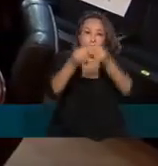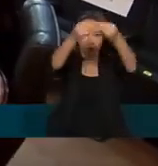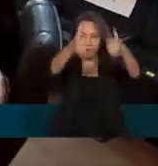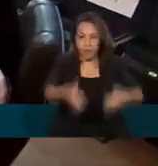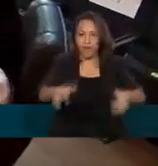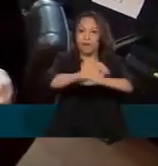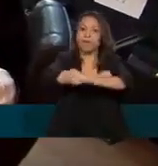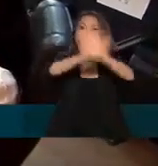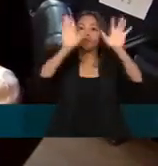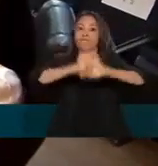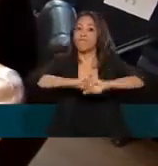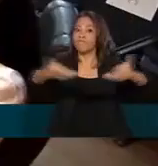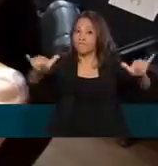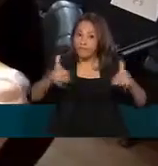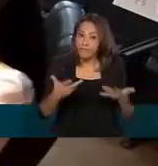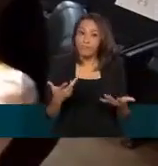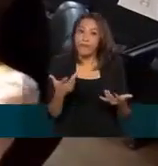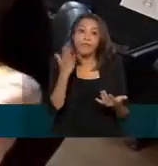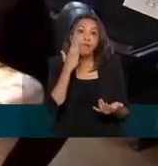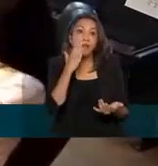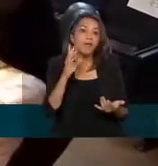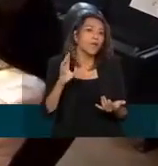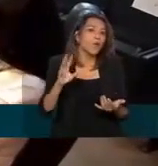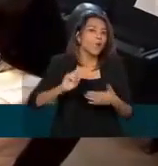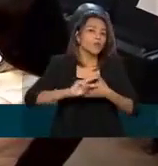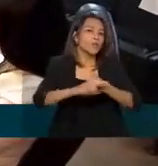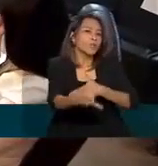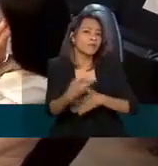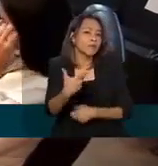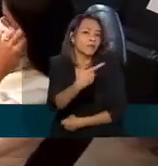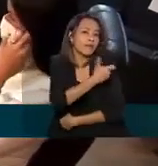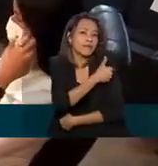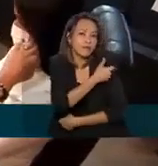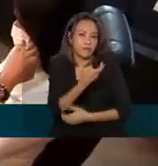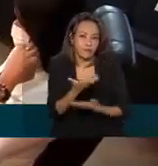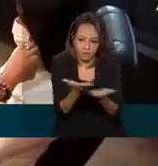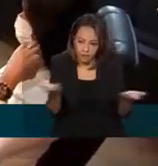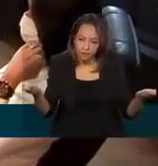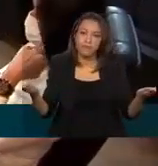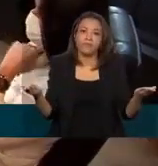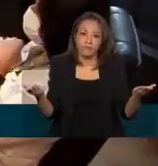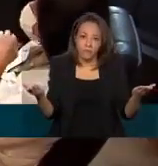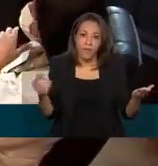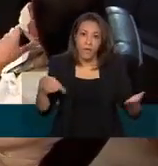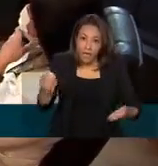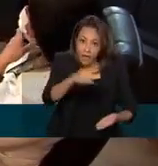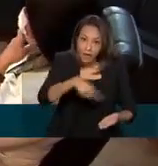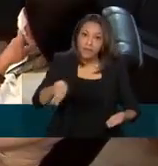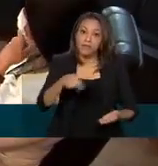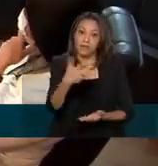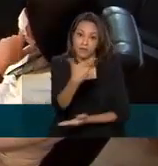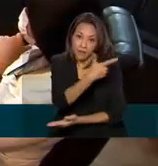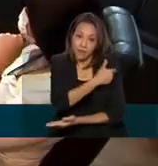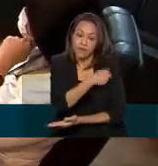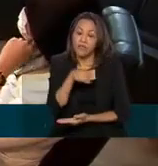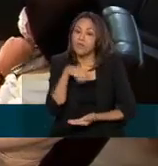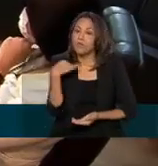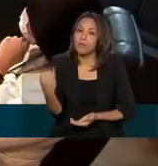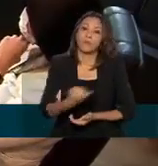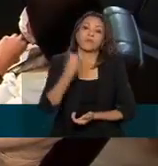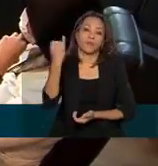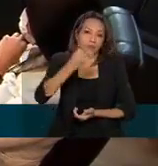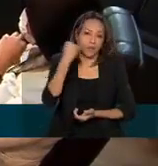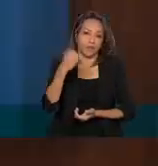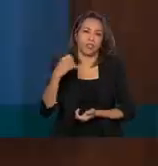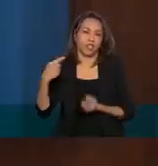das vacinas, já que a gente sabe que as vacinas são um elemento fundamental no enfrentamento